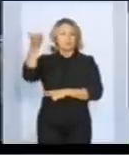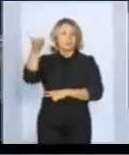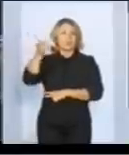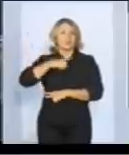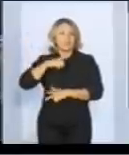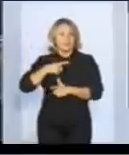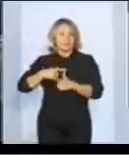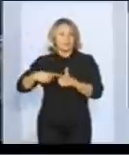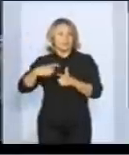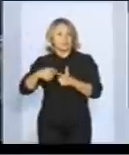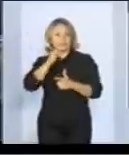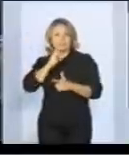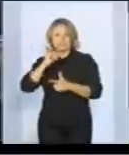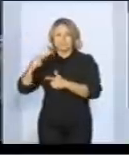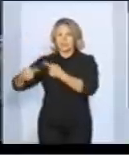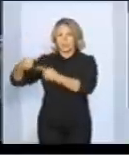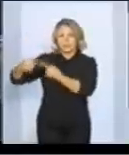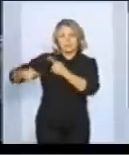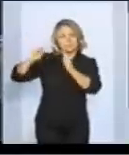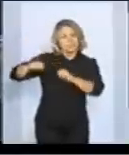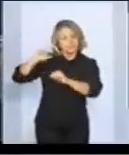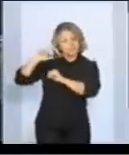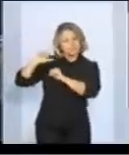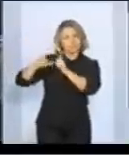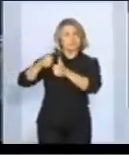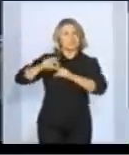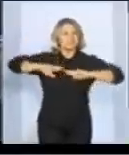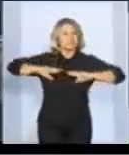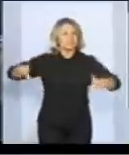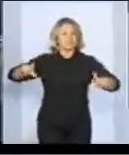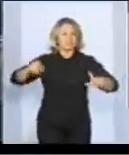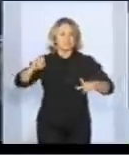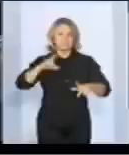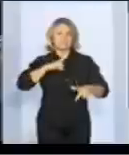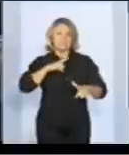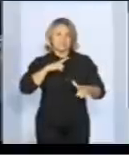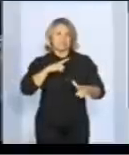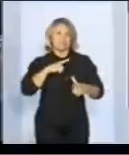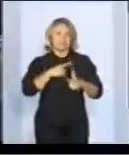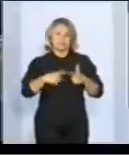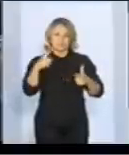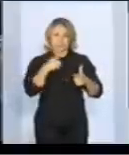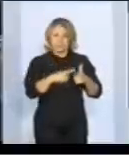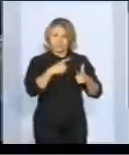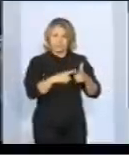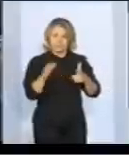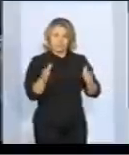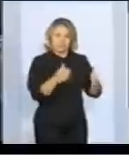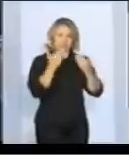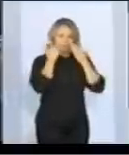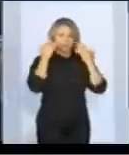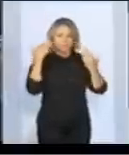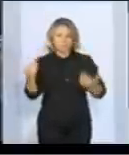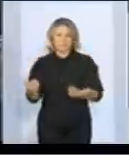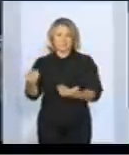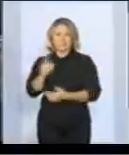concorrência pode ser diferente do que ele espera, se eu tenho uma situação em que o que é apresentado a ele não necessariamente é o que ele